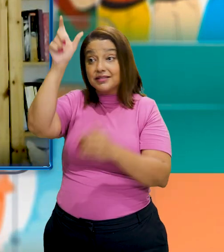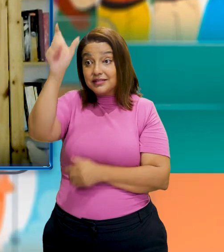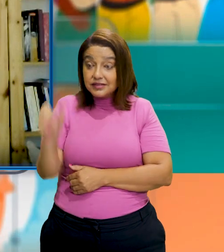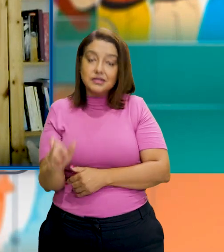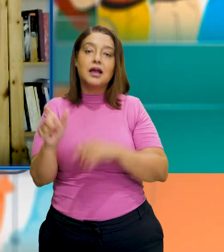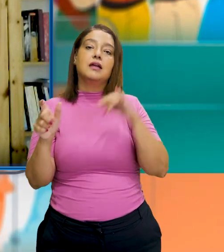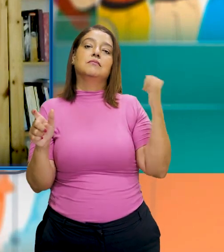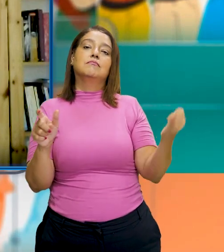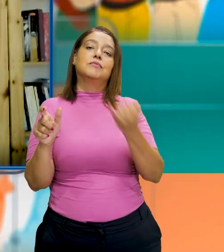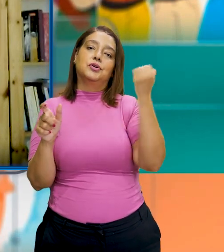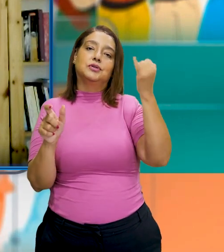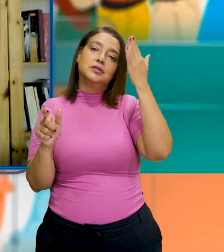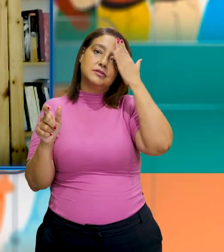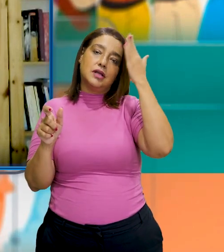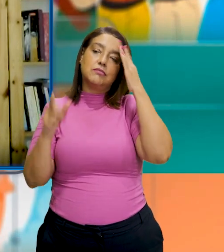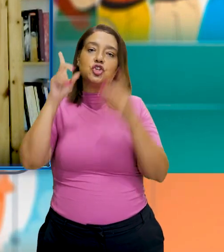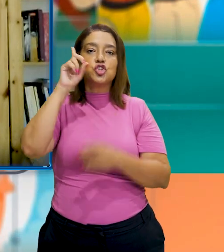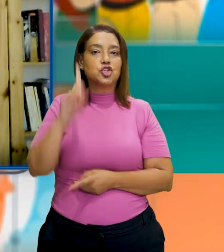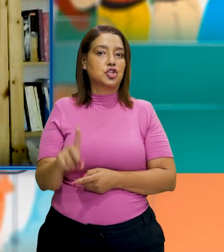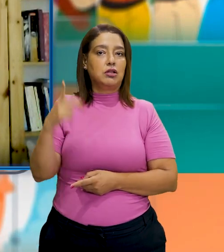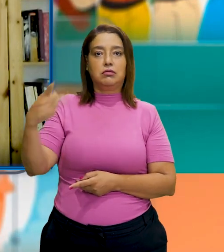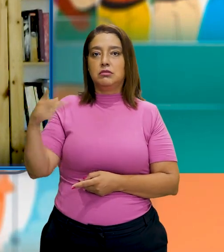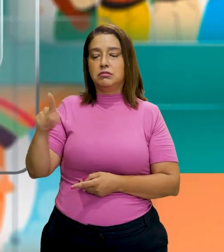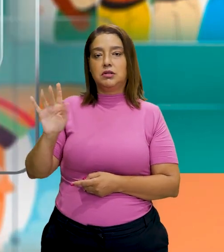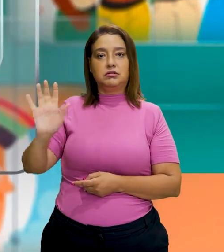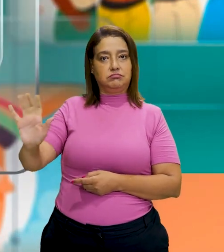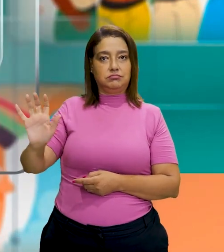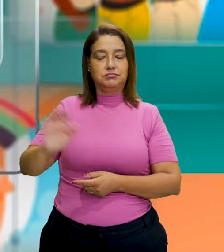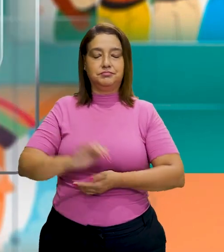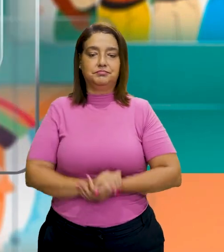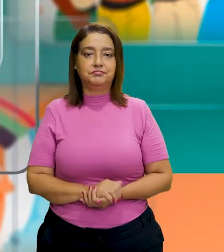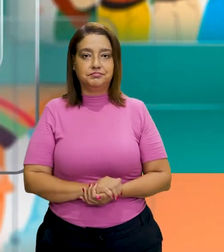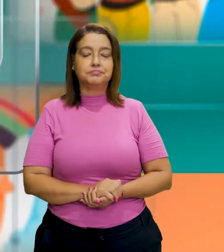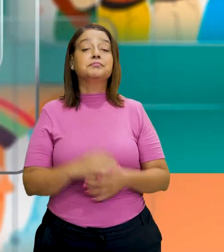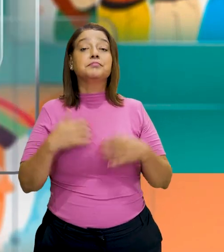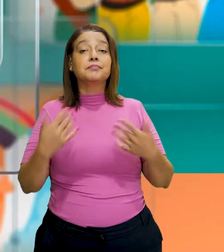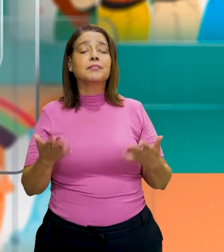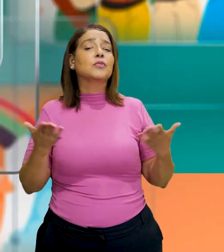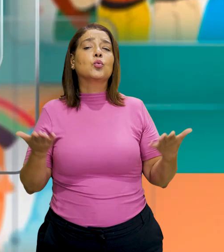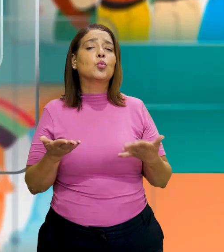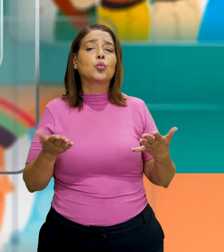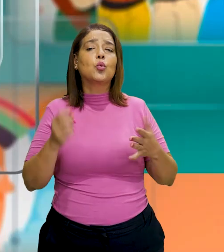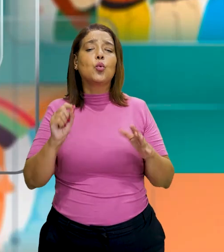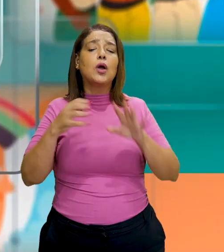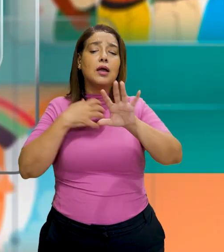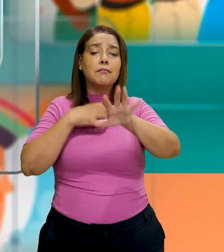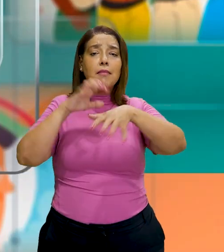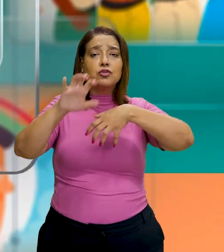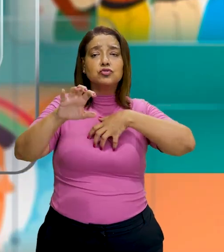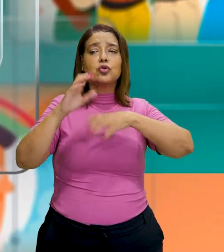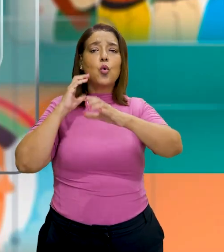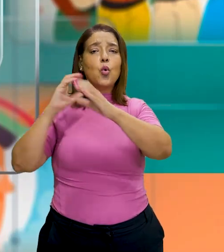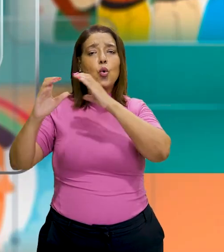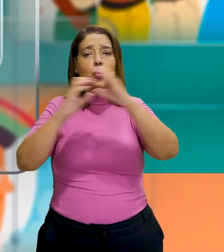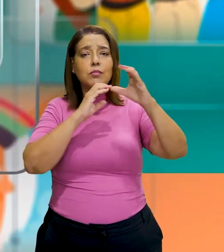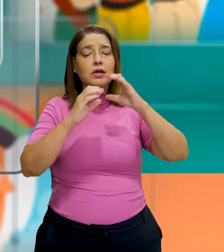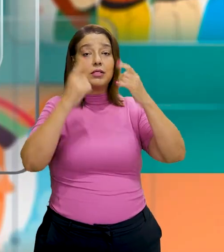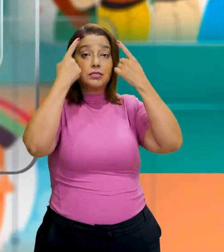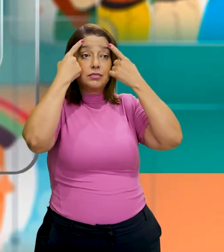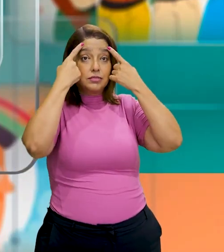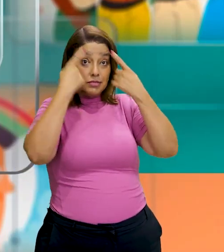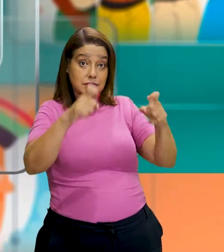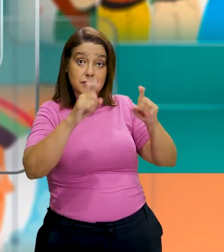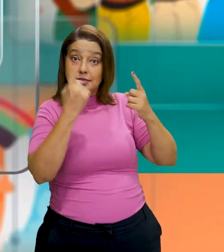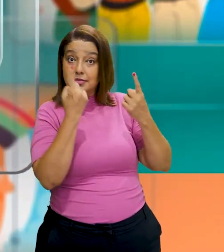fundamental. Entender que as pessoas têm o direito de ser quem são. E, por fim, Samantha, de que maneira a empatia e a comunicação